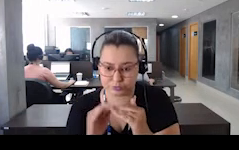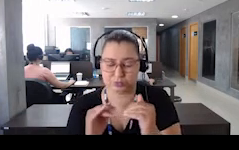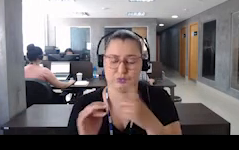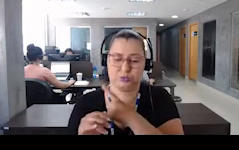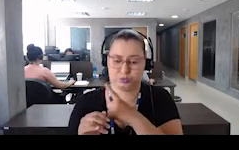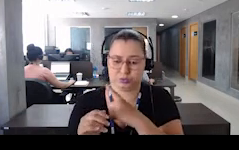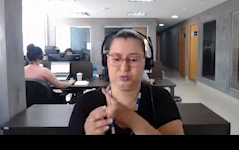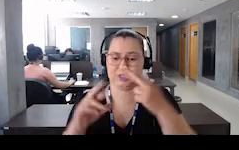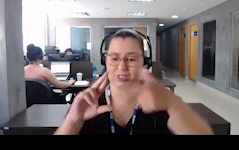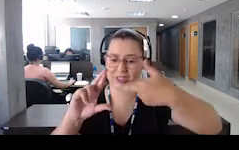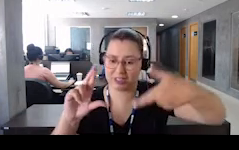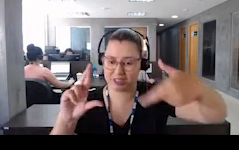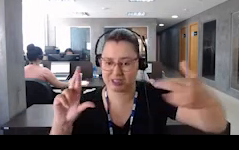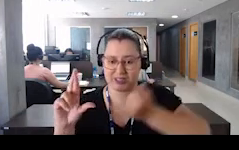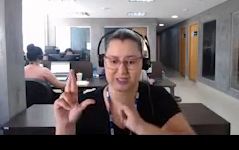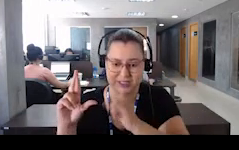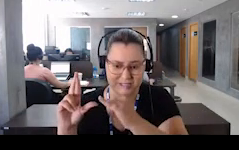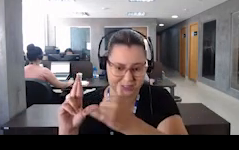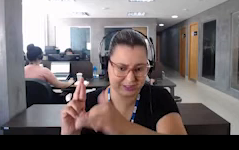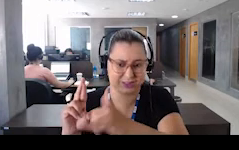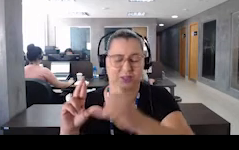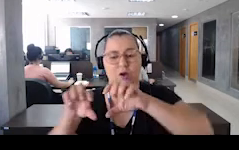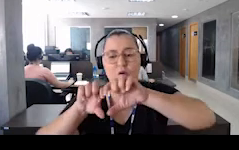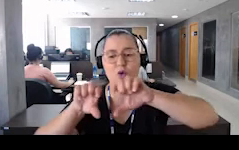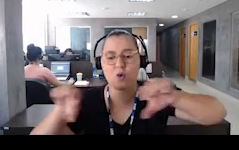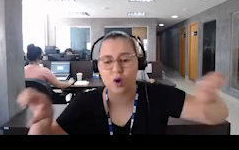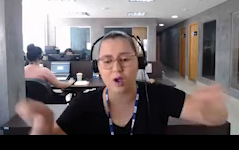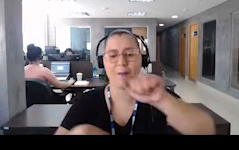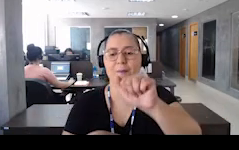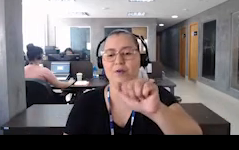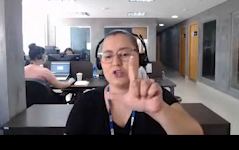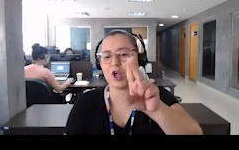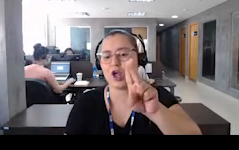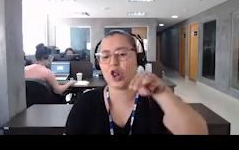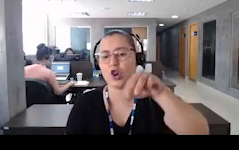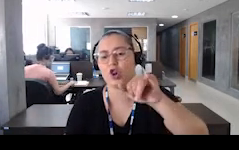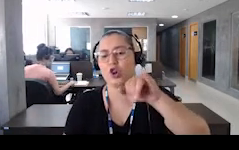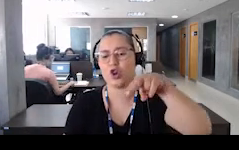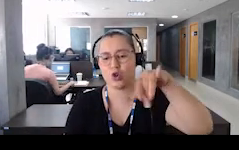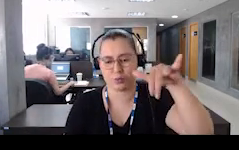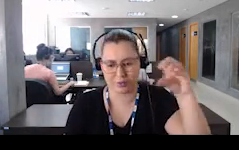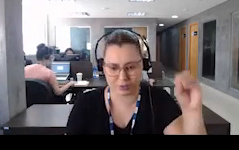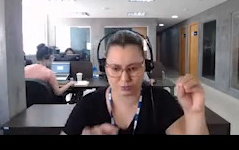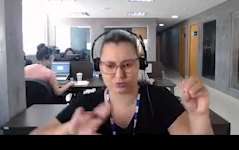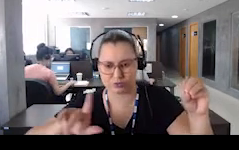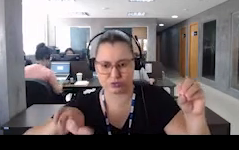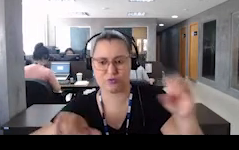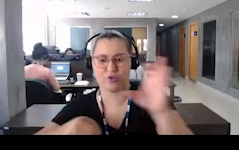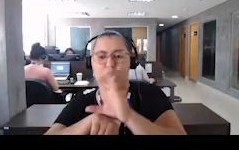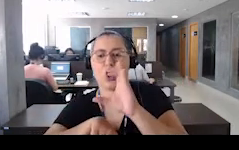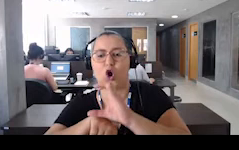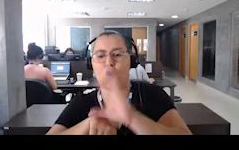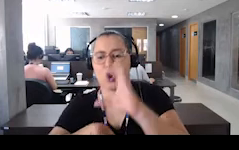calcular a resistência elétrica da rede usando o cabo de alumínio e a resistência elétrica da rede usando o cabo de cobre, né?